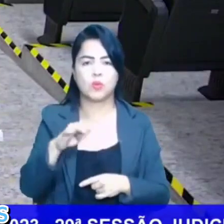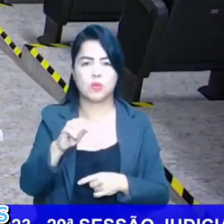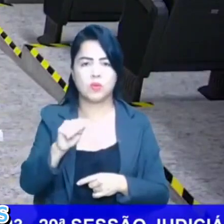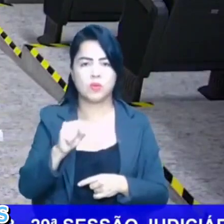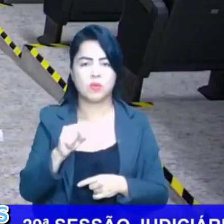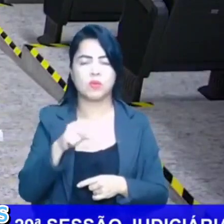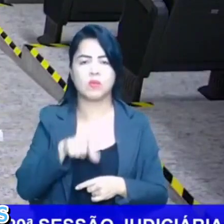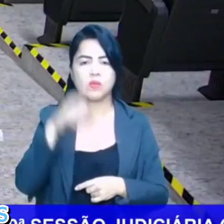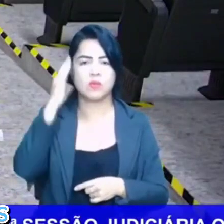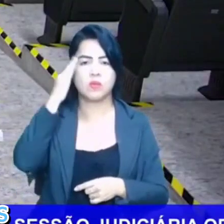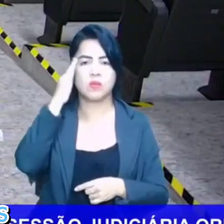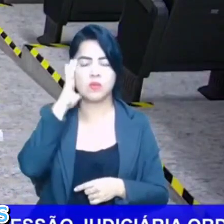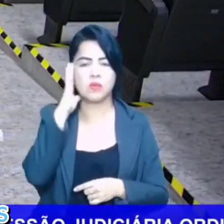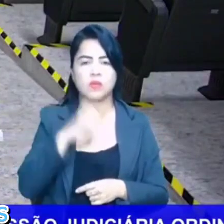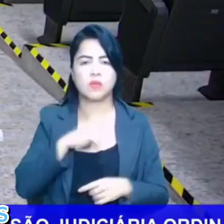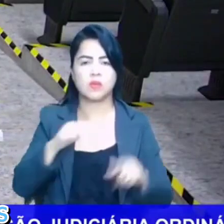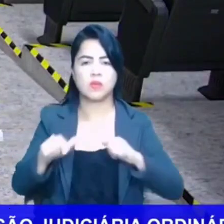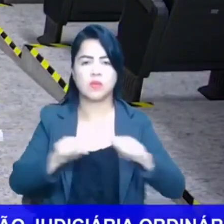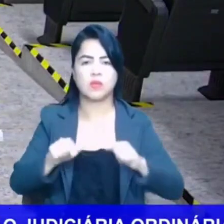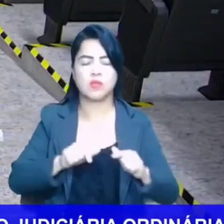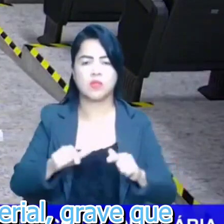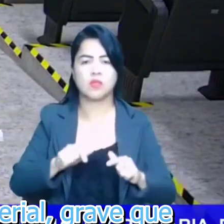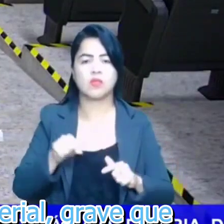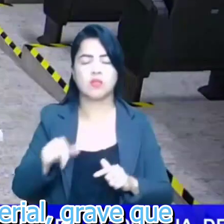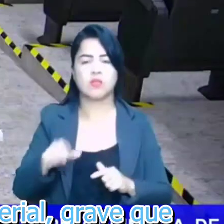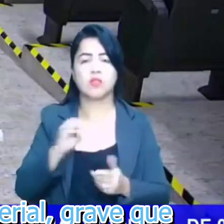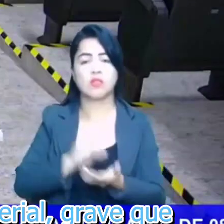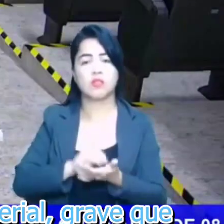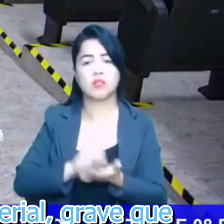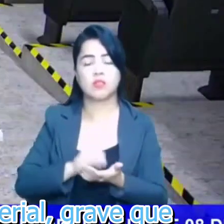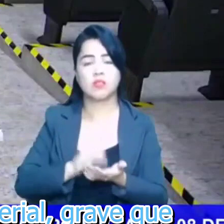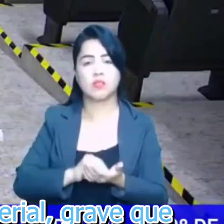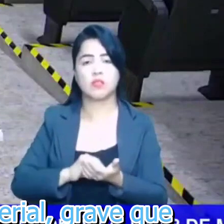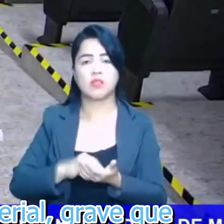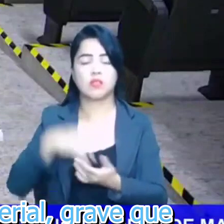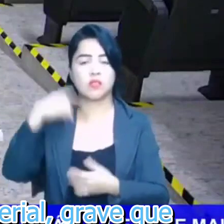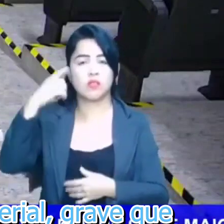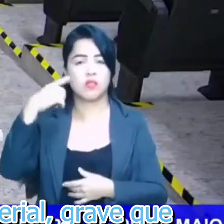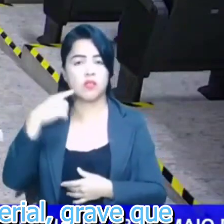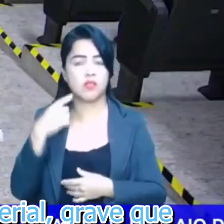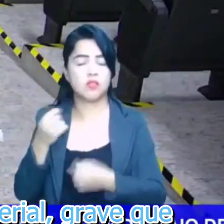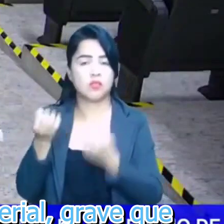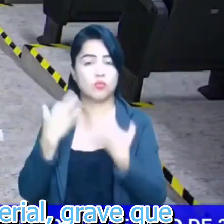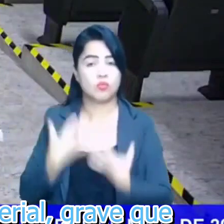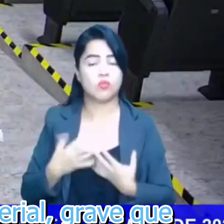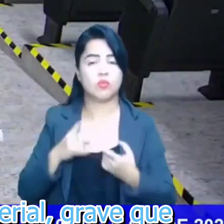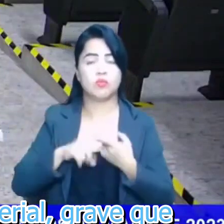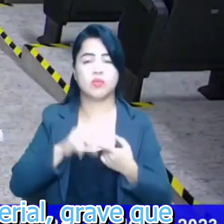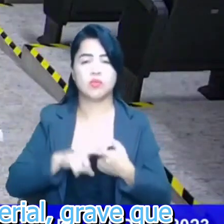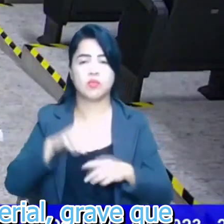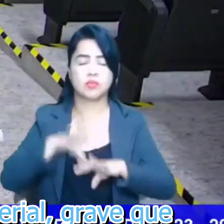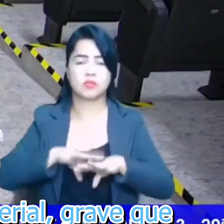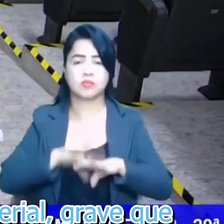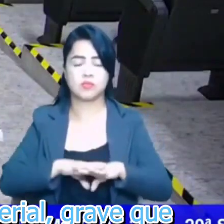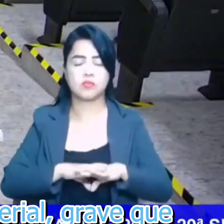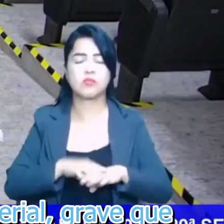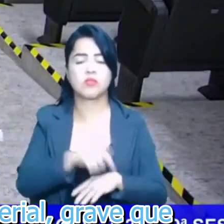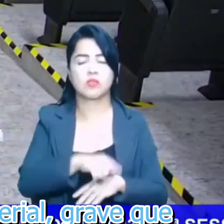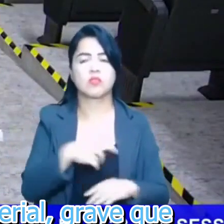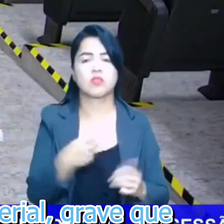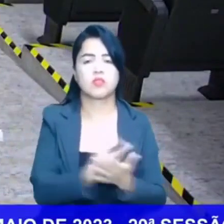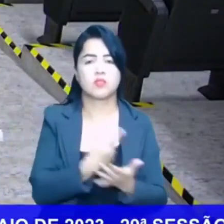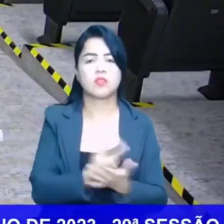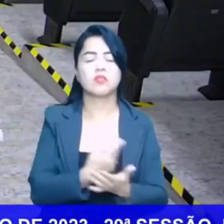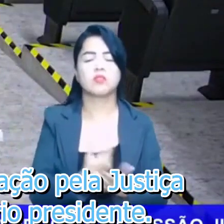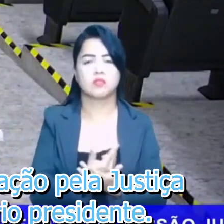que a ausência dos registros dos serviços de advocatício e de contabilidade nas contas constitui, abre aspas, falha